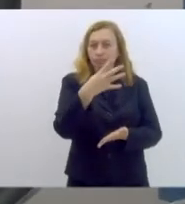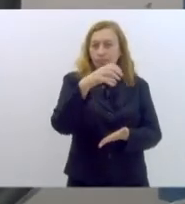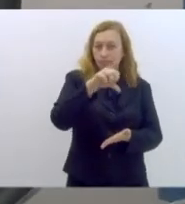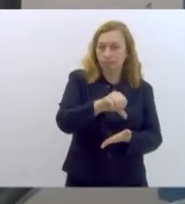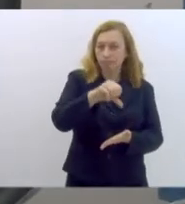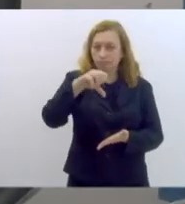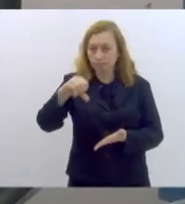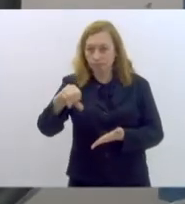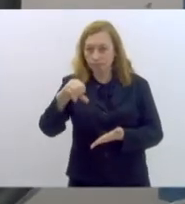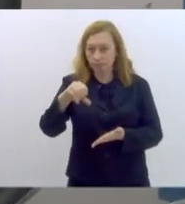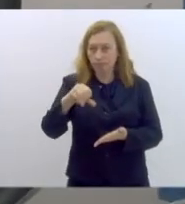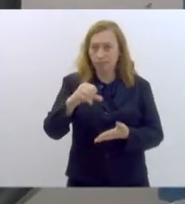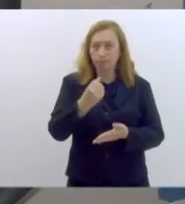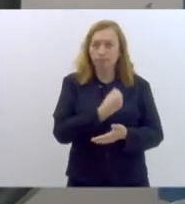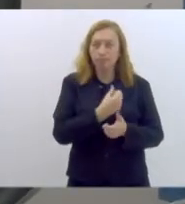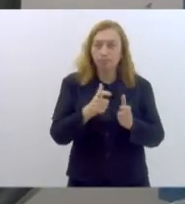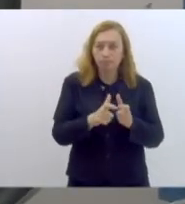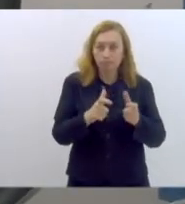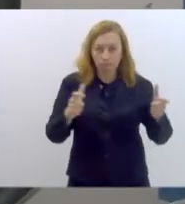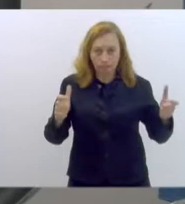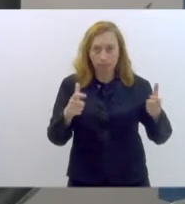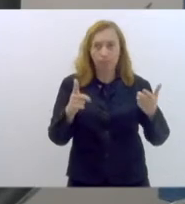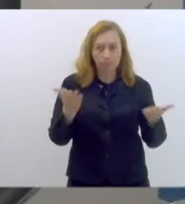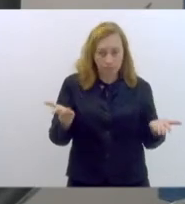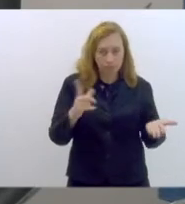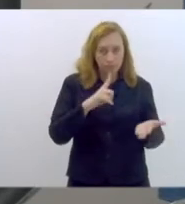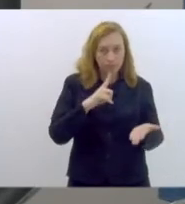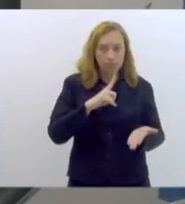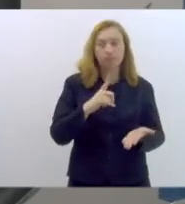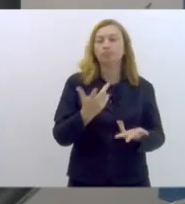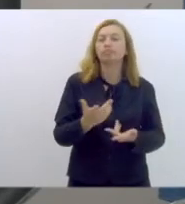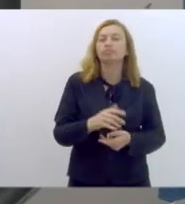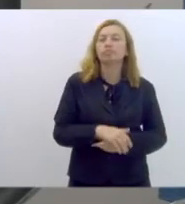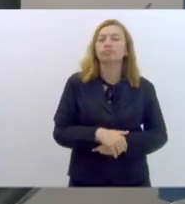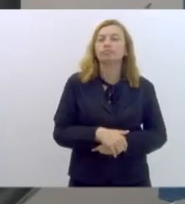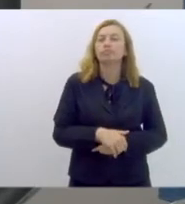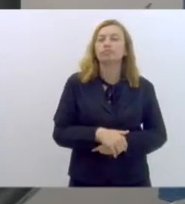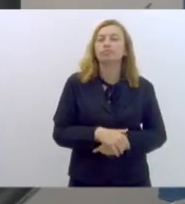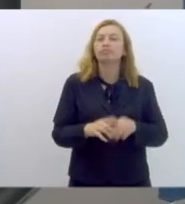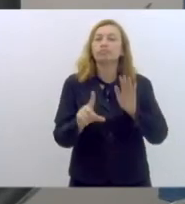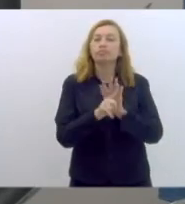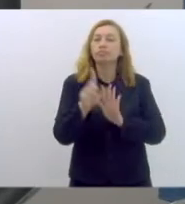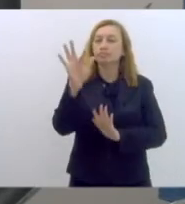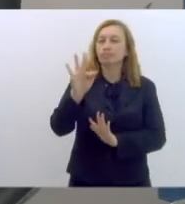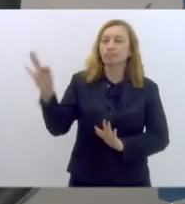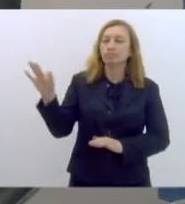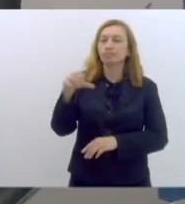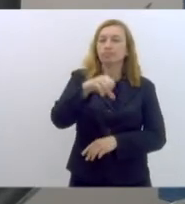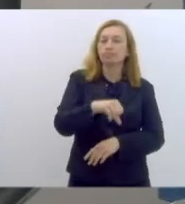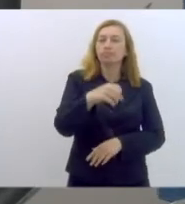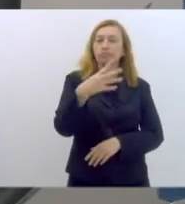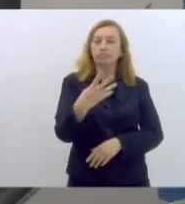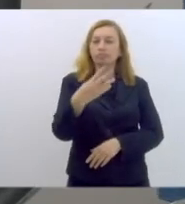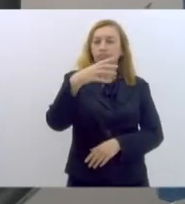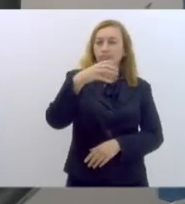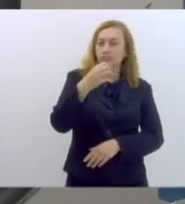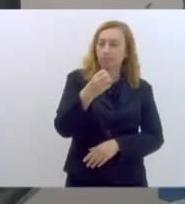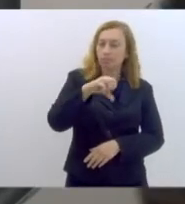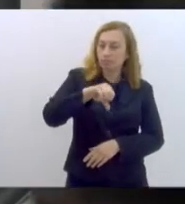que é o contrato maior que tem, da STN e COAF, nos termos da Lei Federal